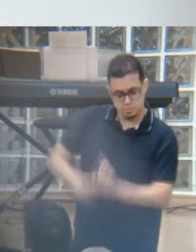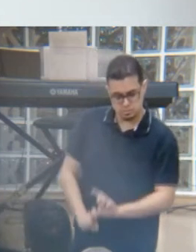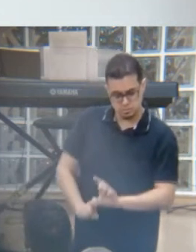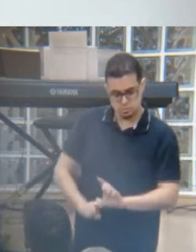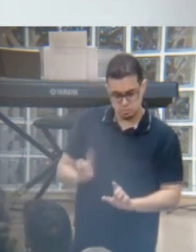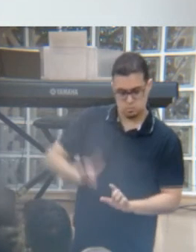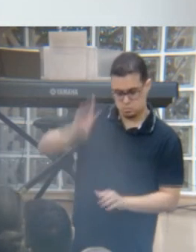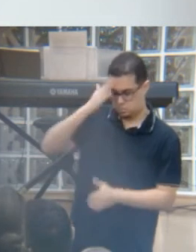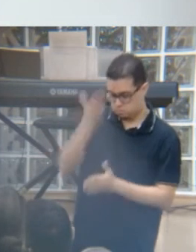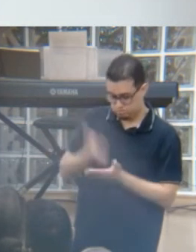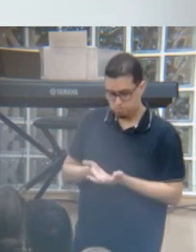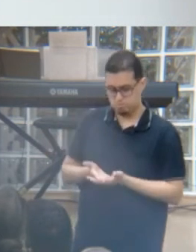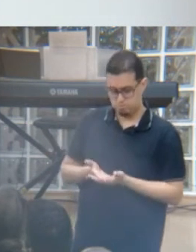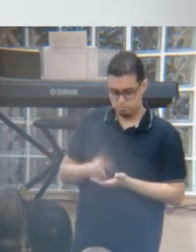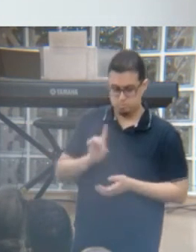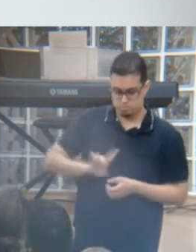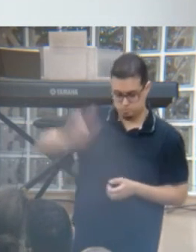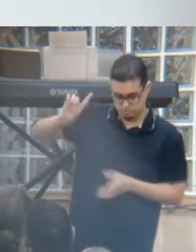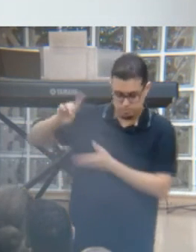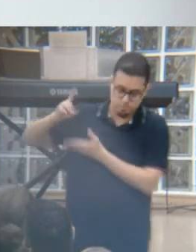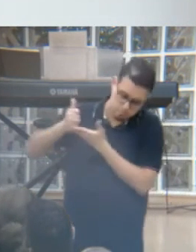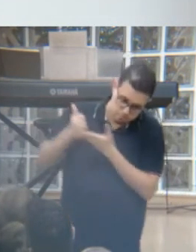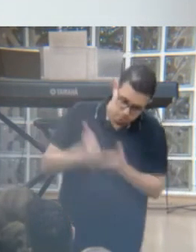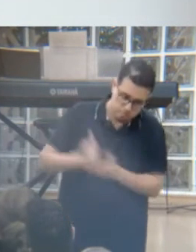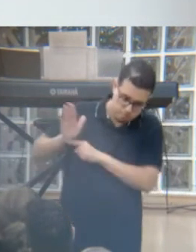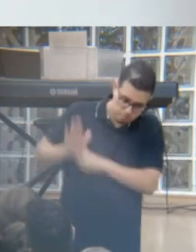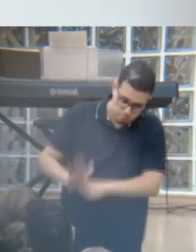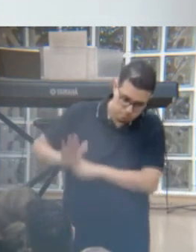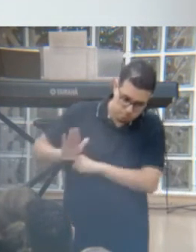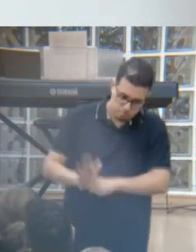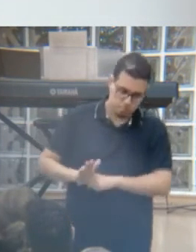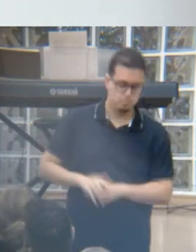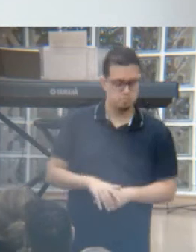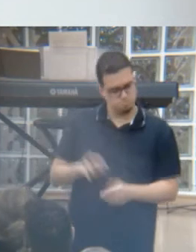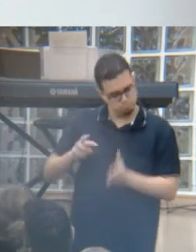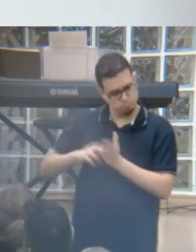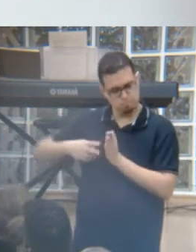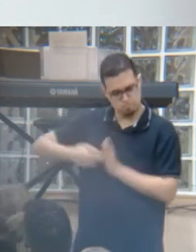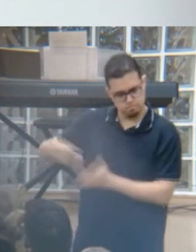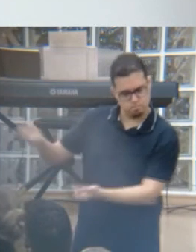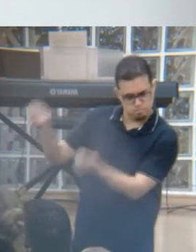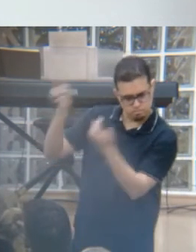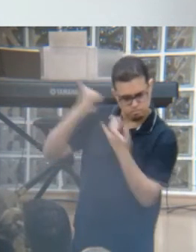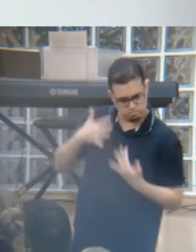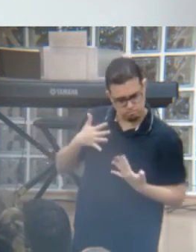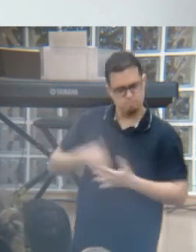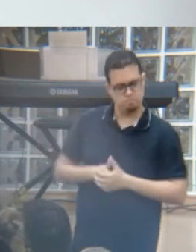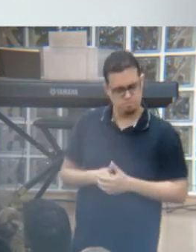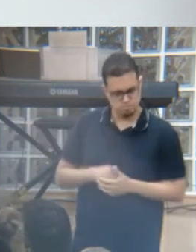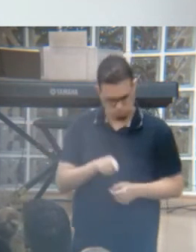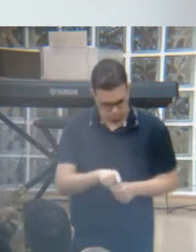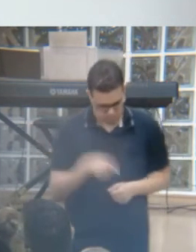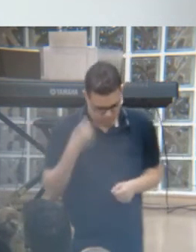no Deus que provê. É bênção, meus irmãos. Eu não sei se você já teve uma